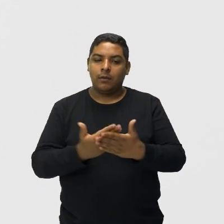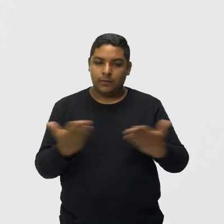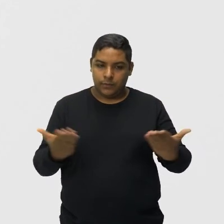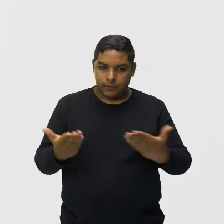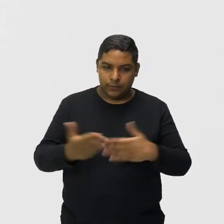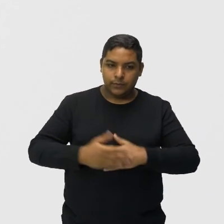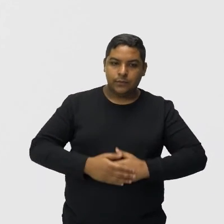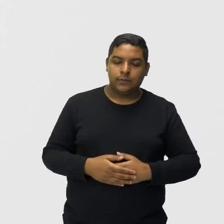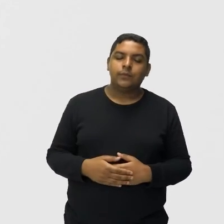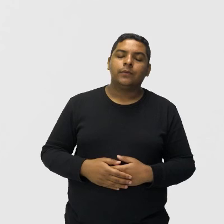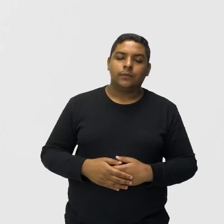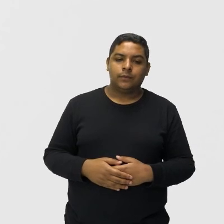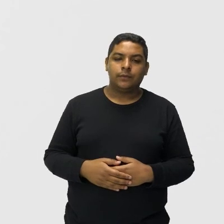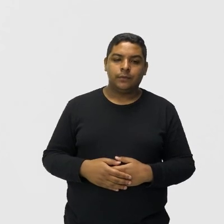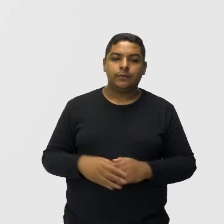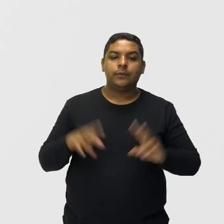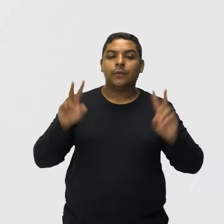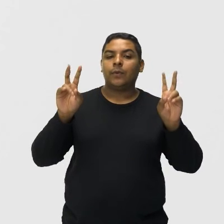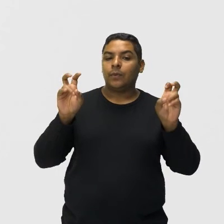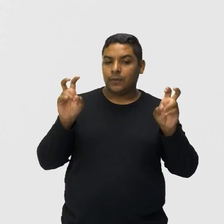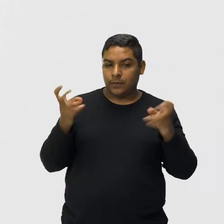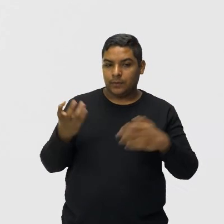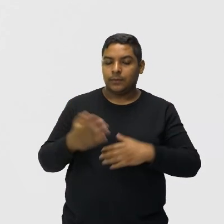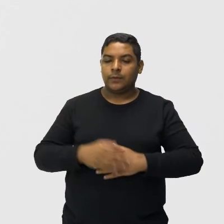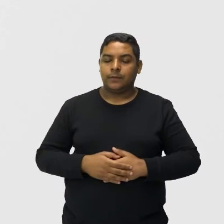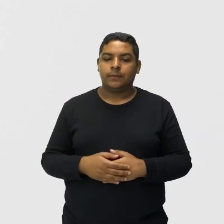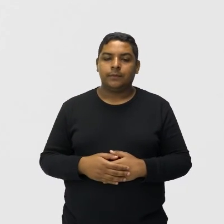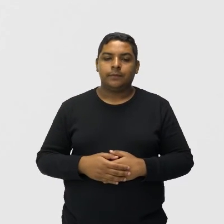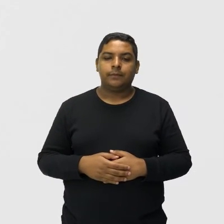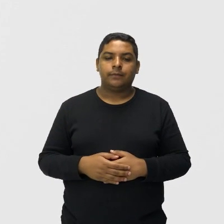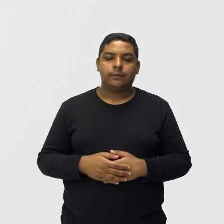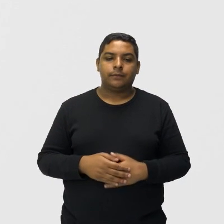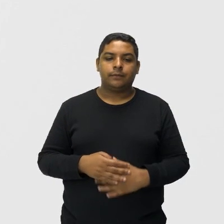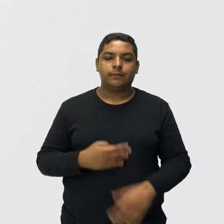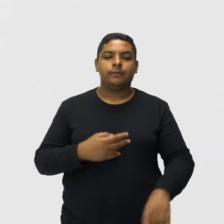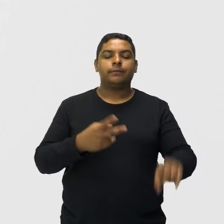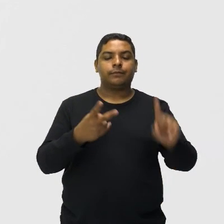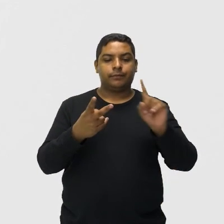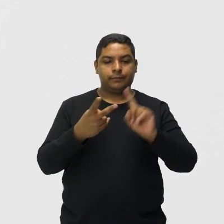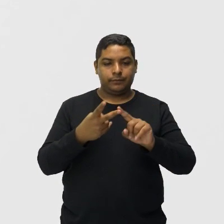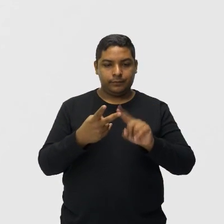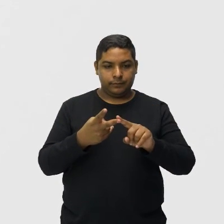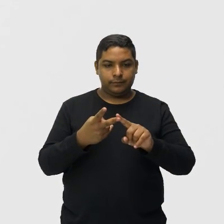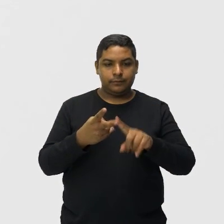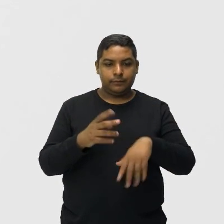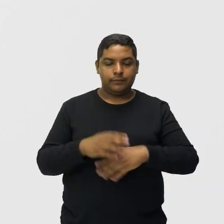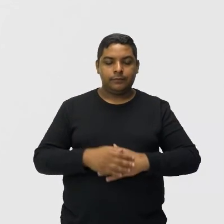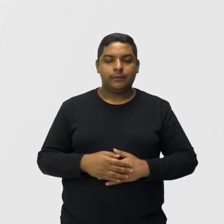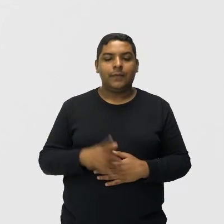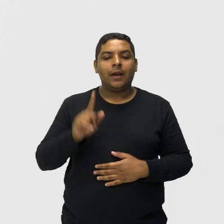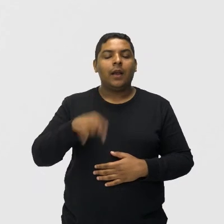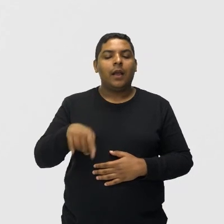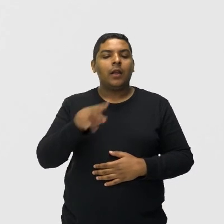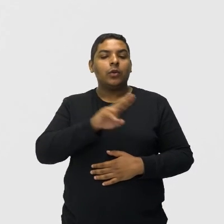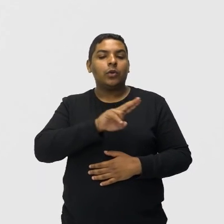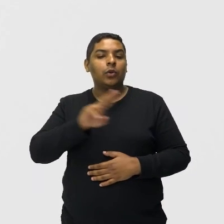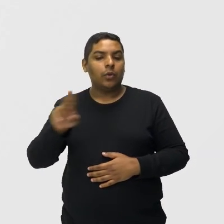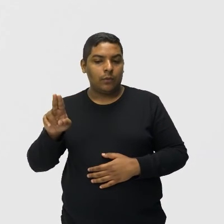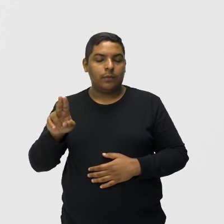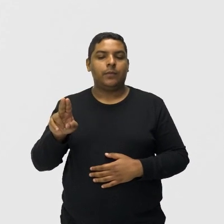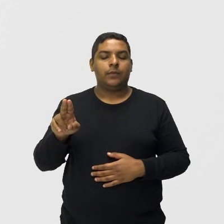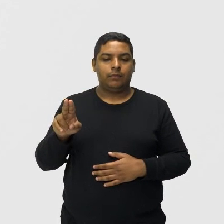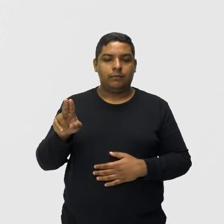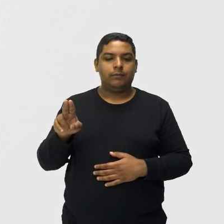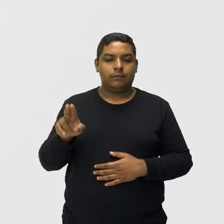né, sobre essa classificação das funções oxigenadas. E a segunda questão era de nomenclatura,